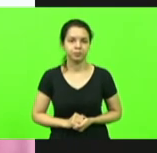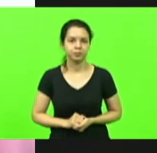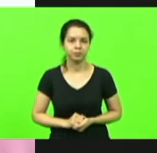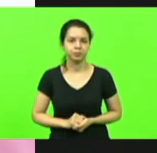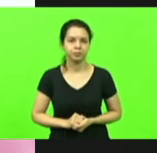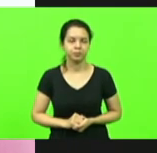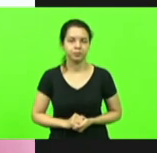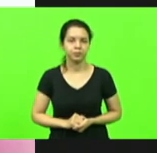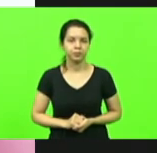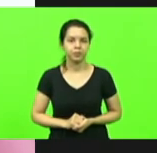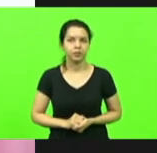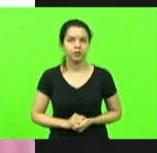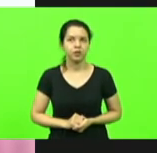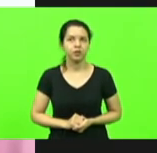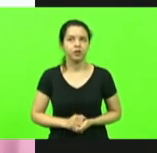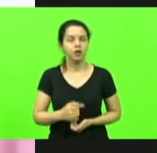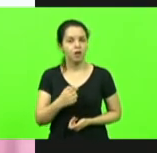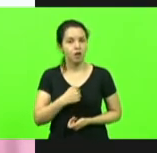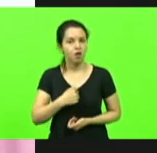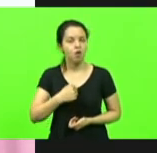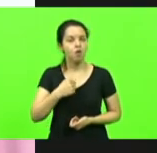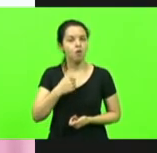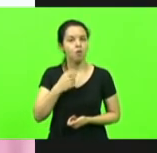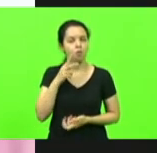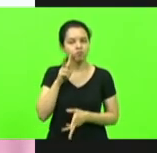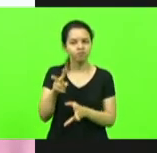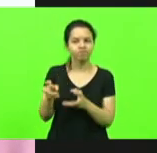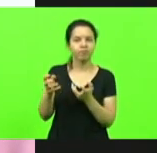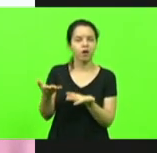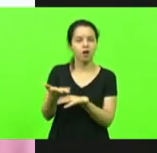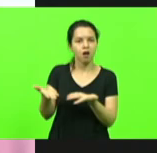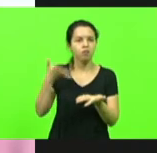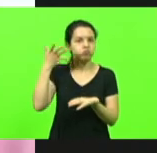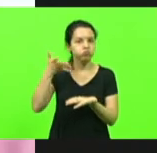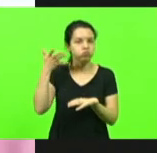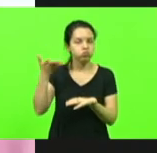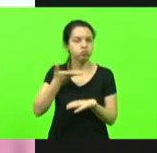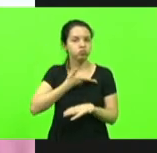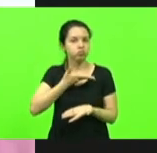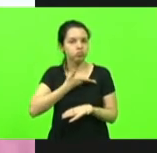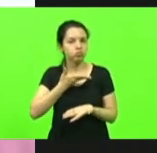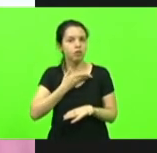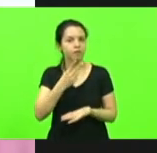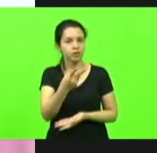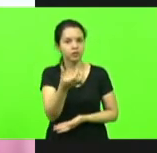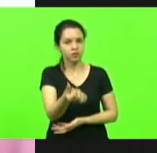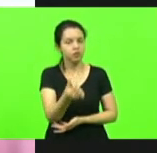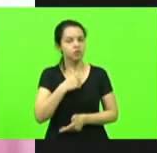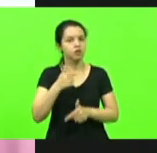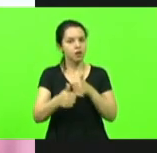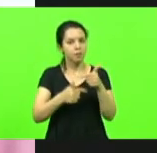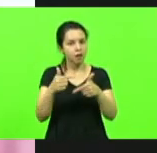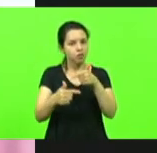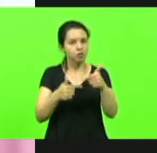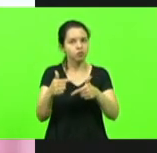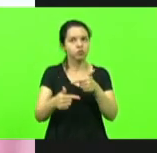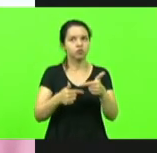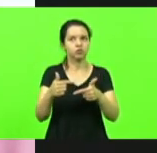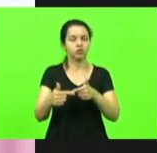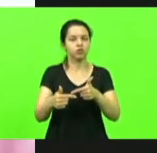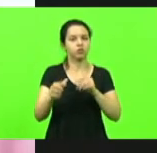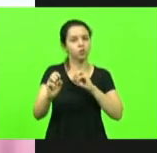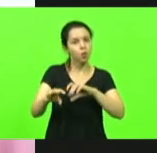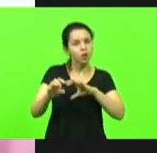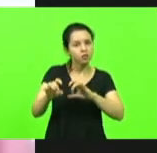Vendo as falas dos colegas, eu me reporto há 26 anos que eu trabalho na educação especial. E eu lembro que quando a gente começou